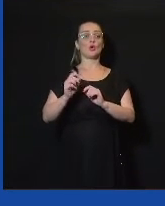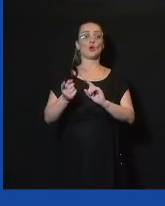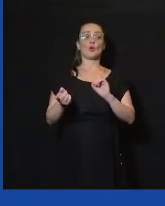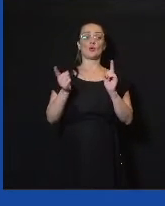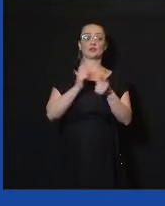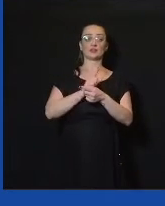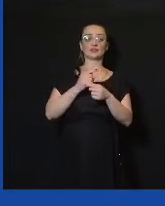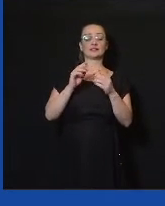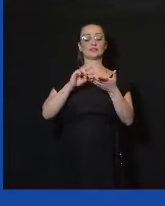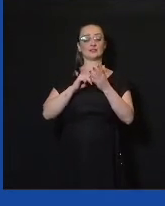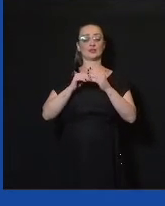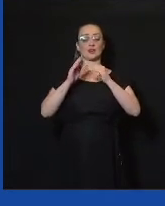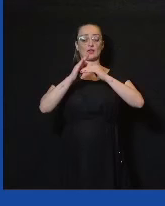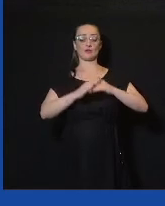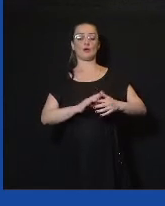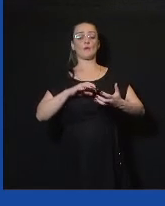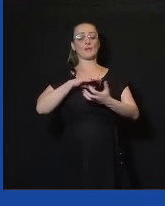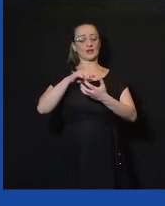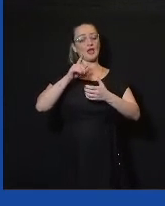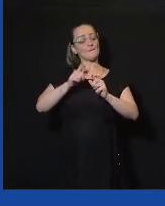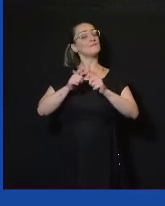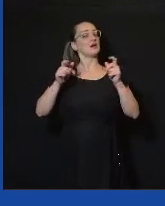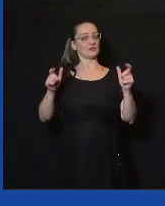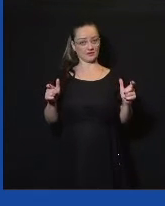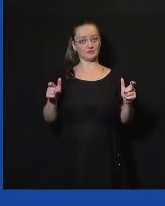negar um mercado que não é minoria, é a maioria.